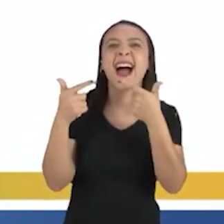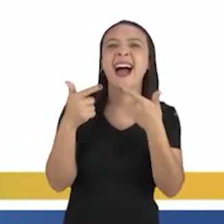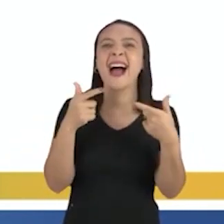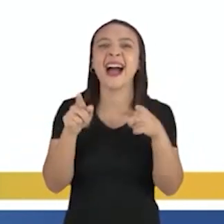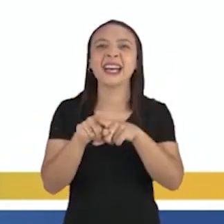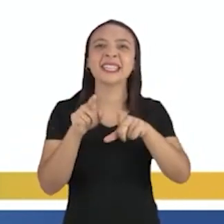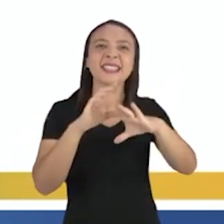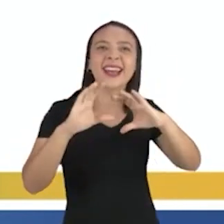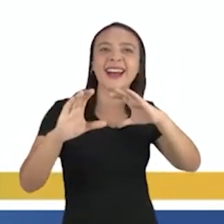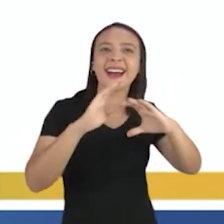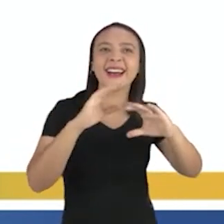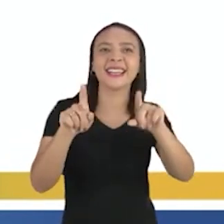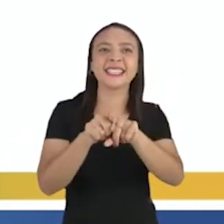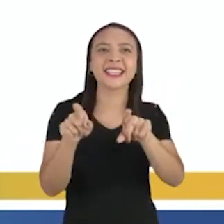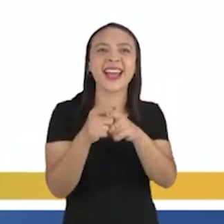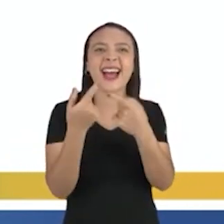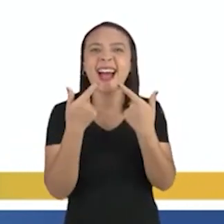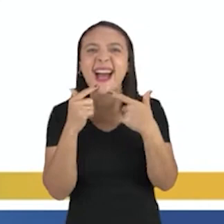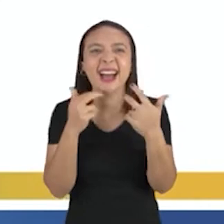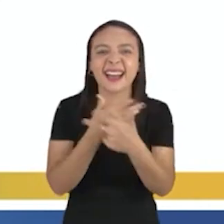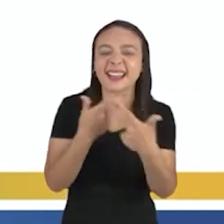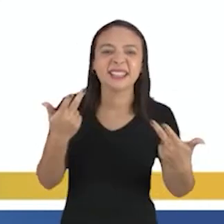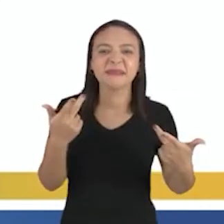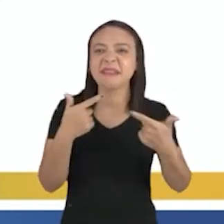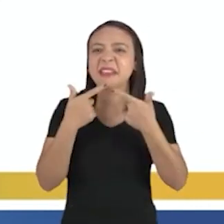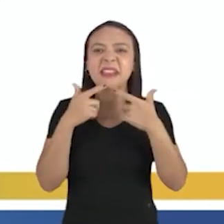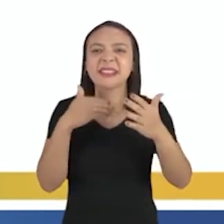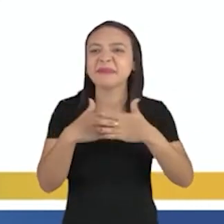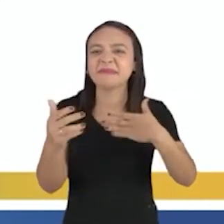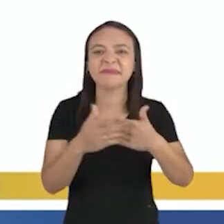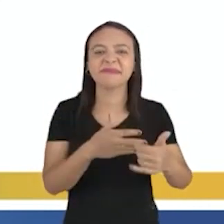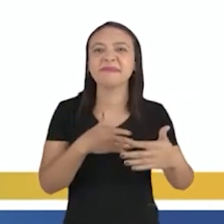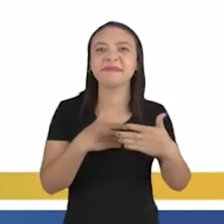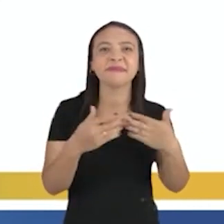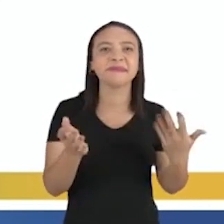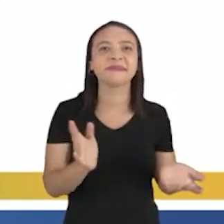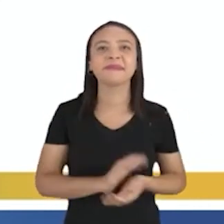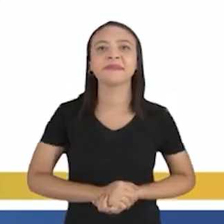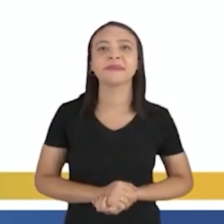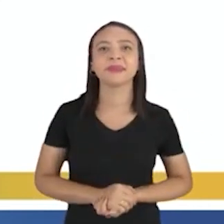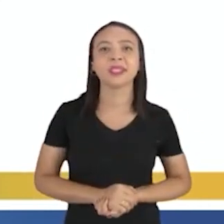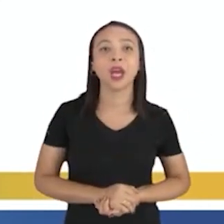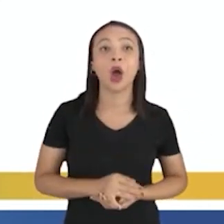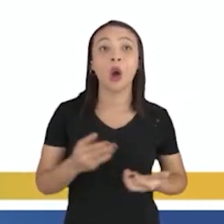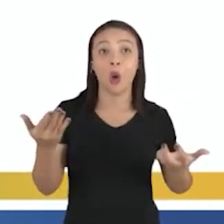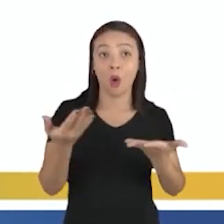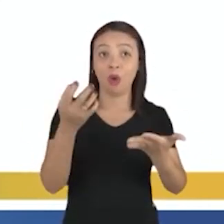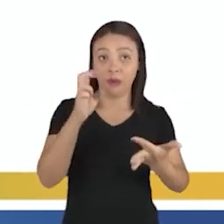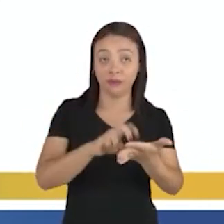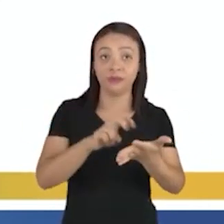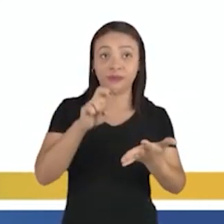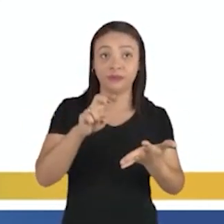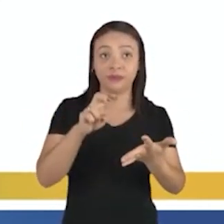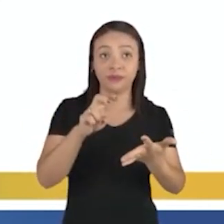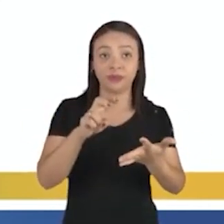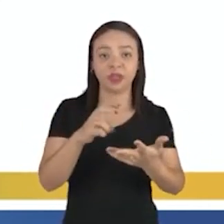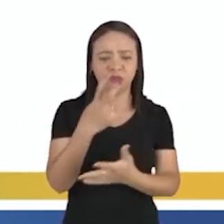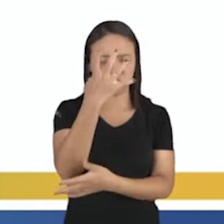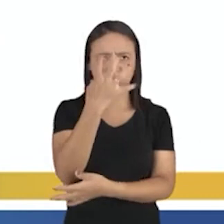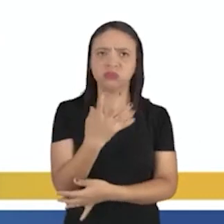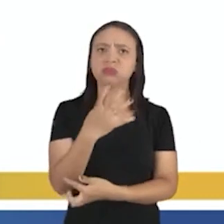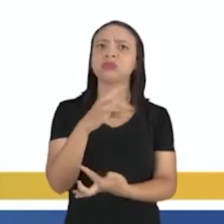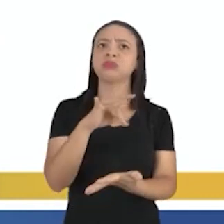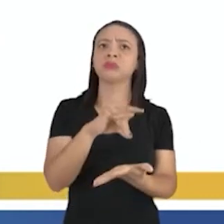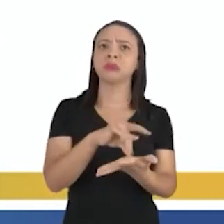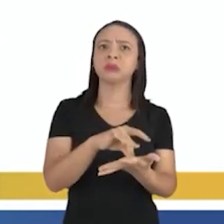riem musical, riem desafinado, riem sem motivo, riem. Hoje de manhã estavam sérias,